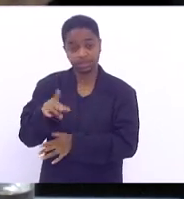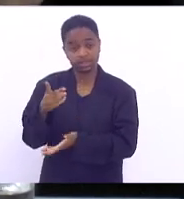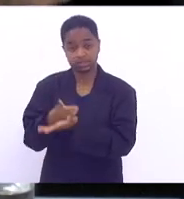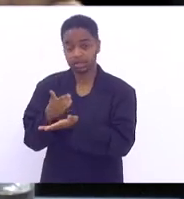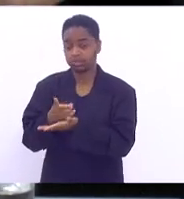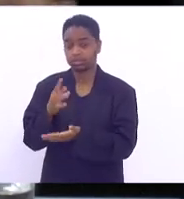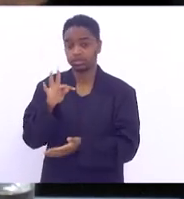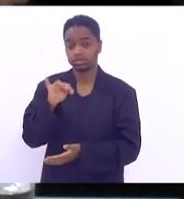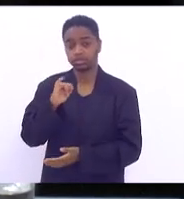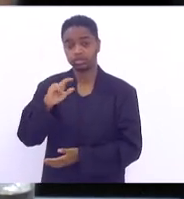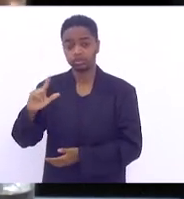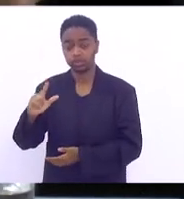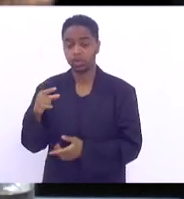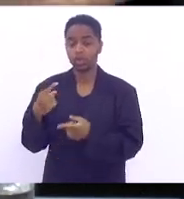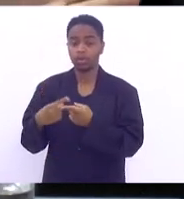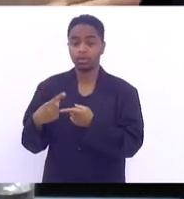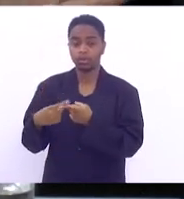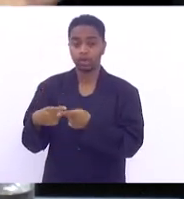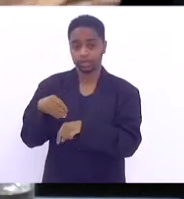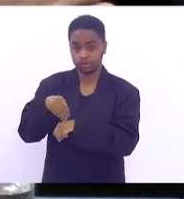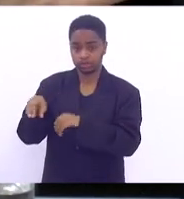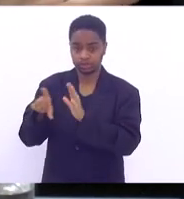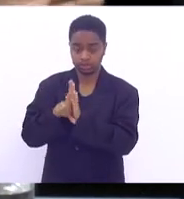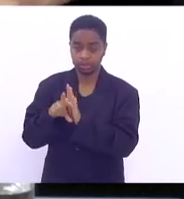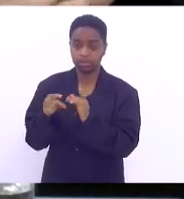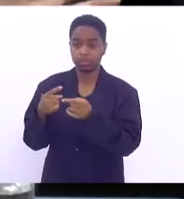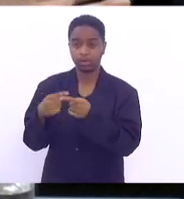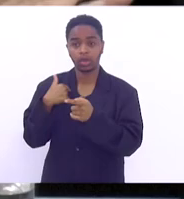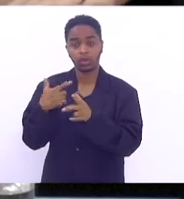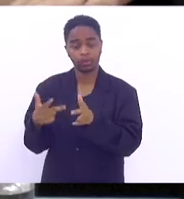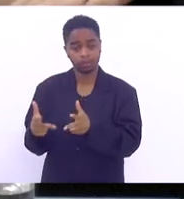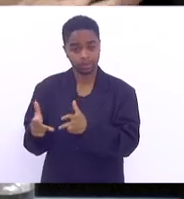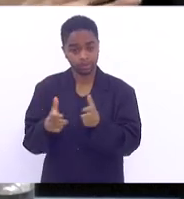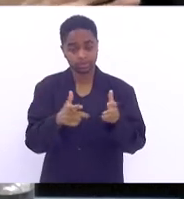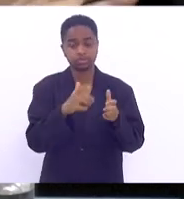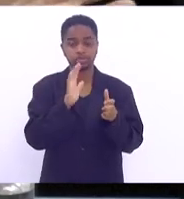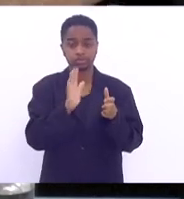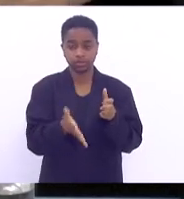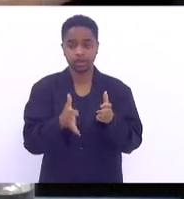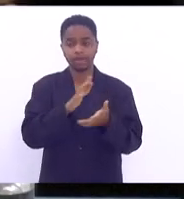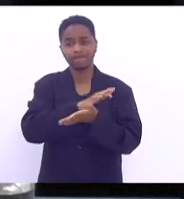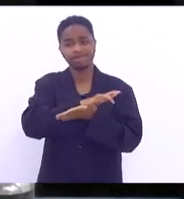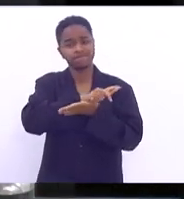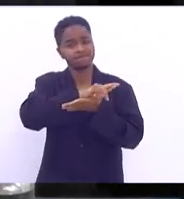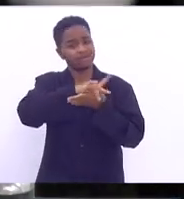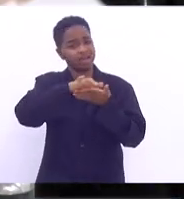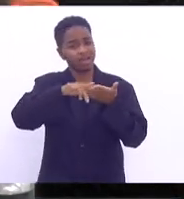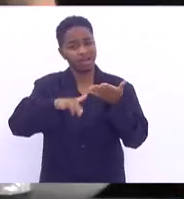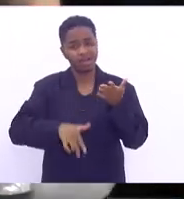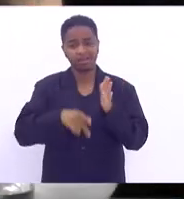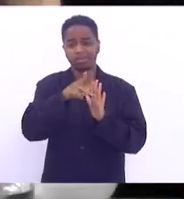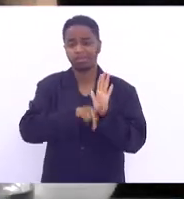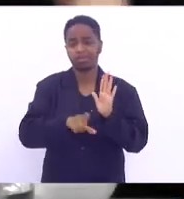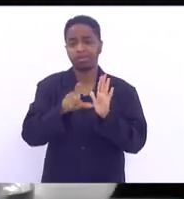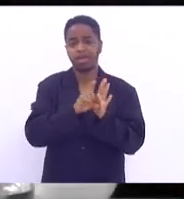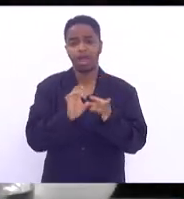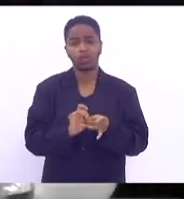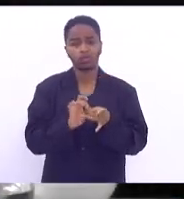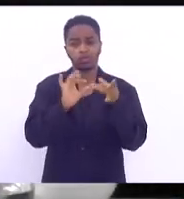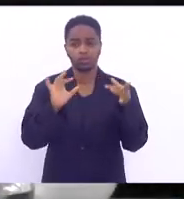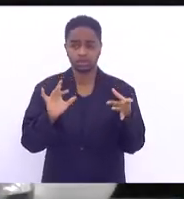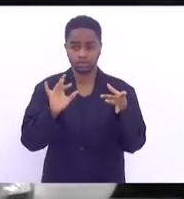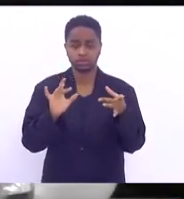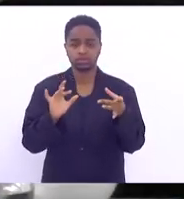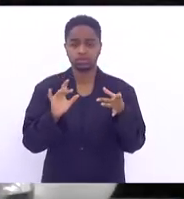tio. Porque eu já vi, e tem passado no plenário, diversos projetos autorizativos